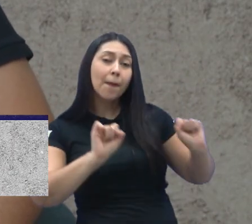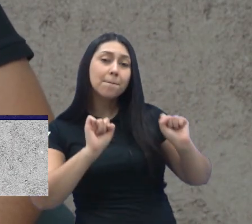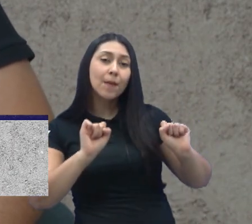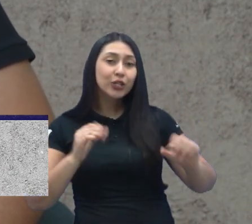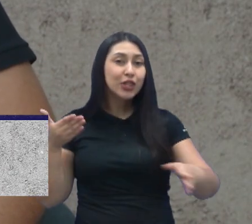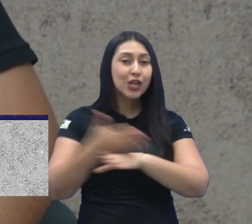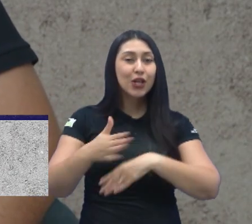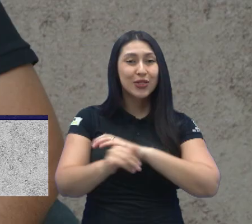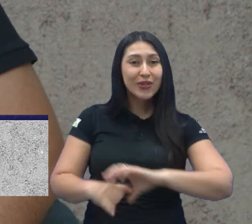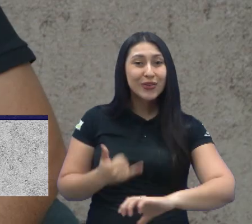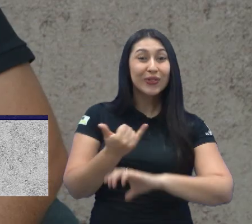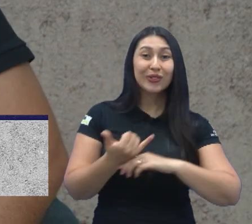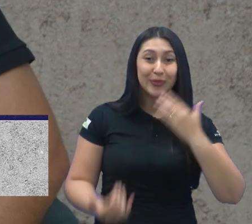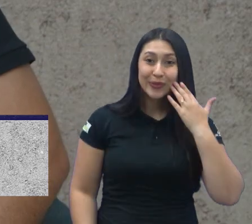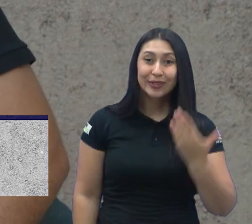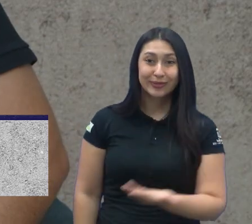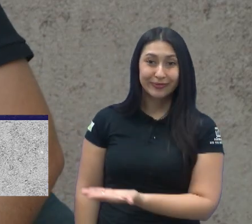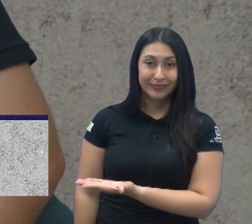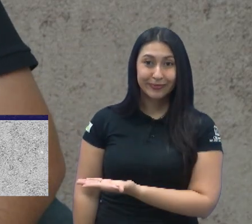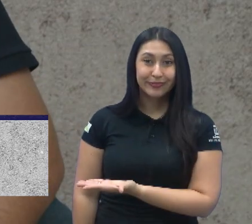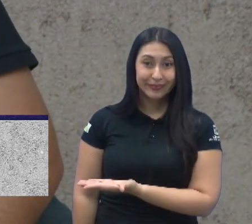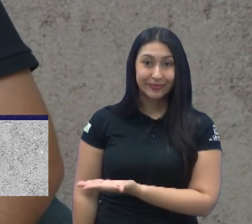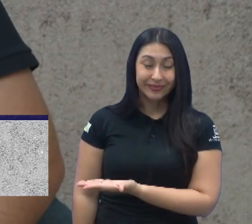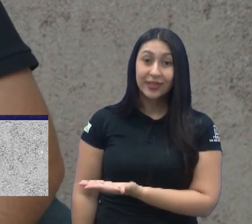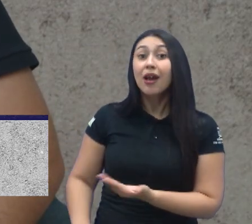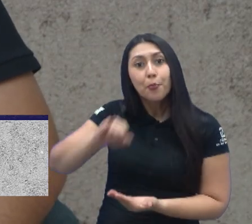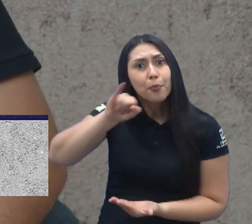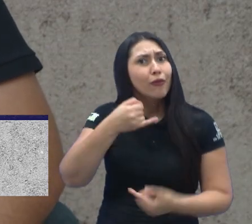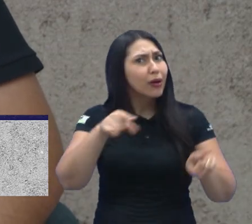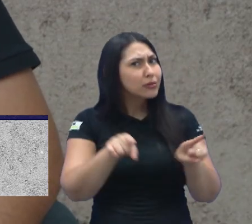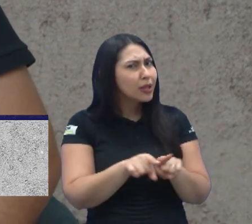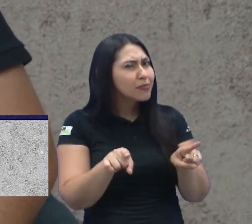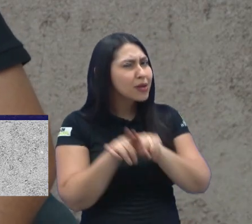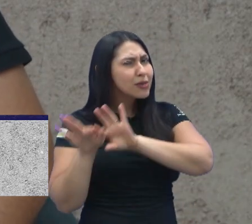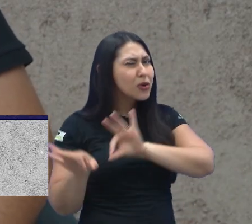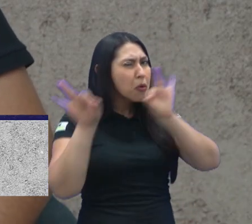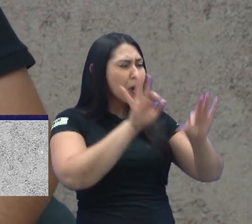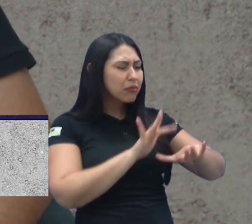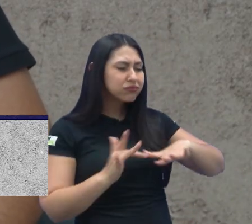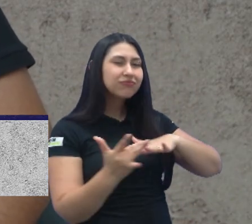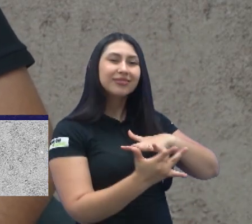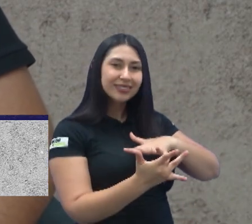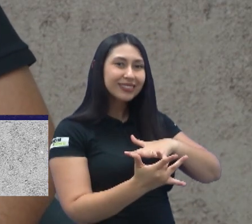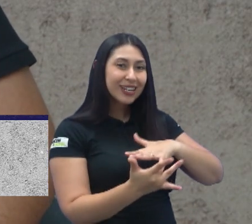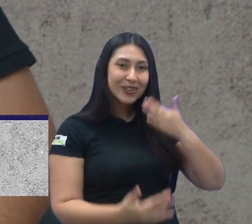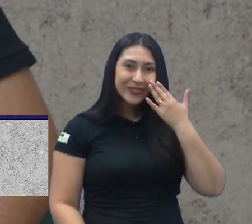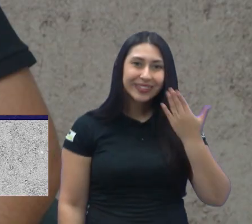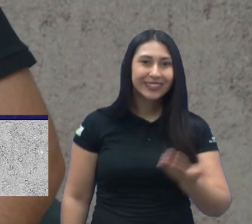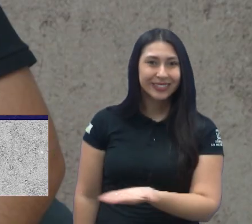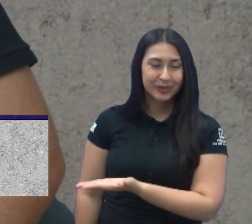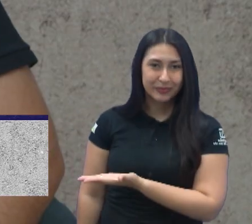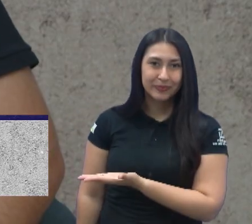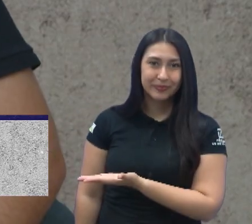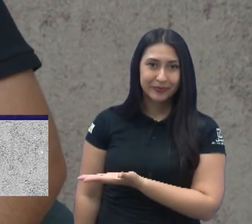YouTube, @TV Câmara SJC, e já aproveita também para acompanhar as nossas redes sociais, né? TV Câmara